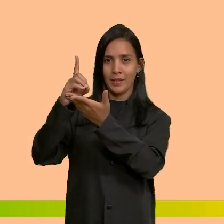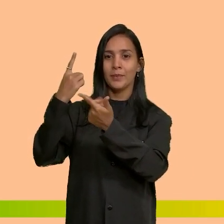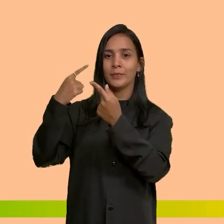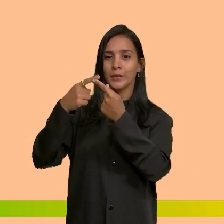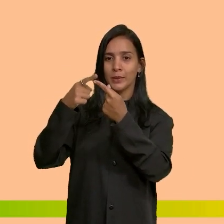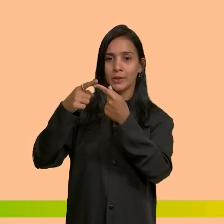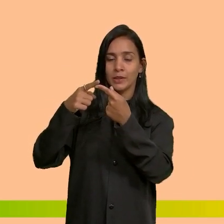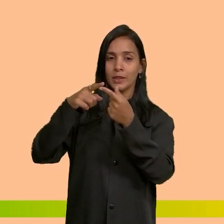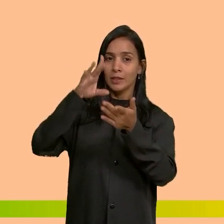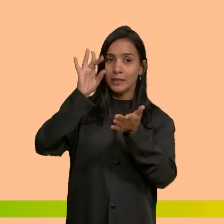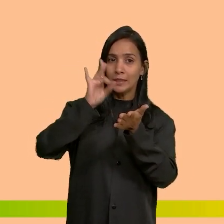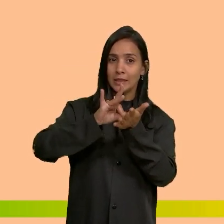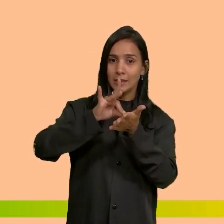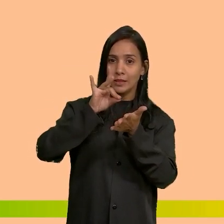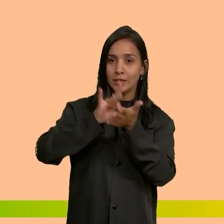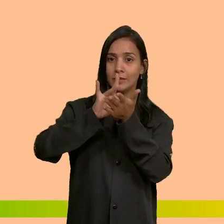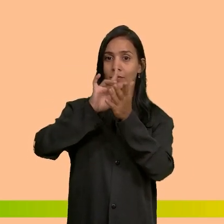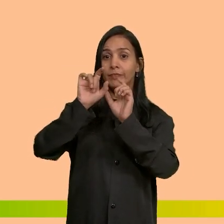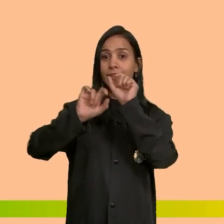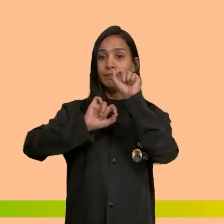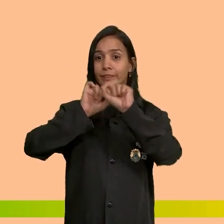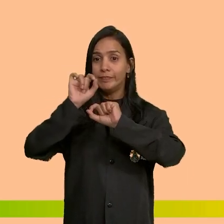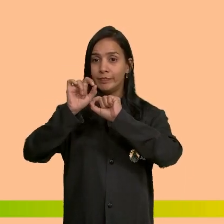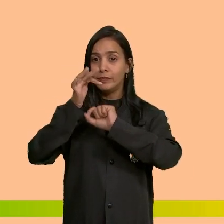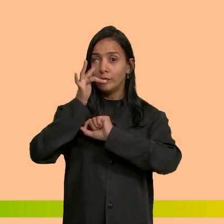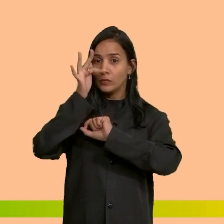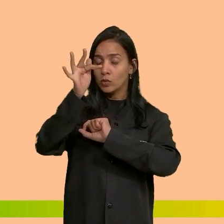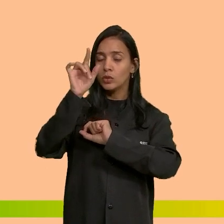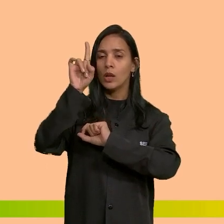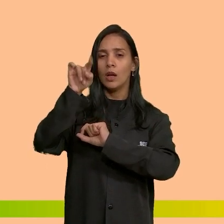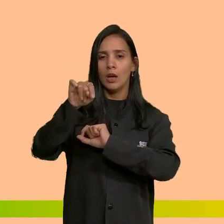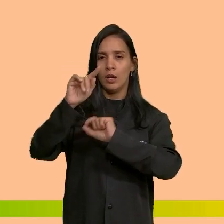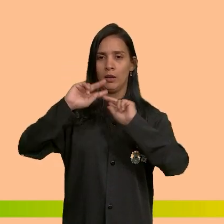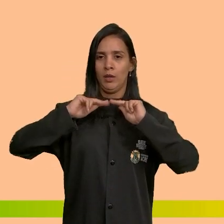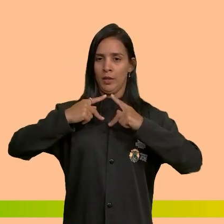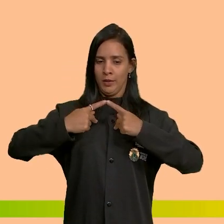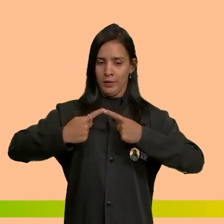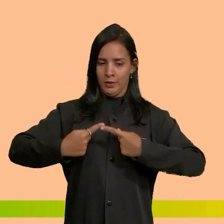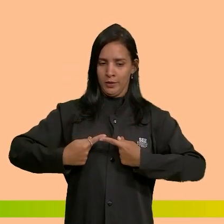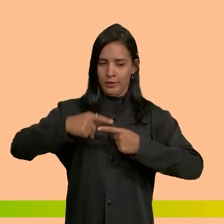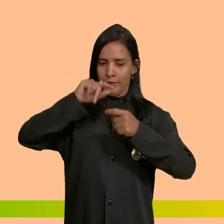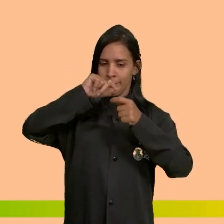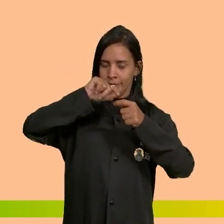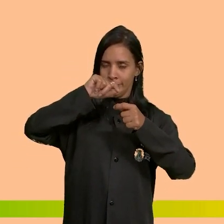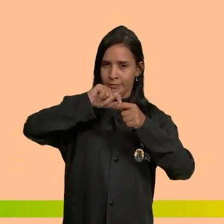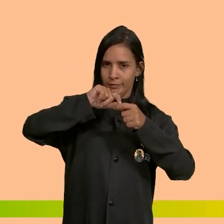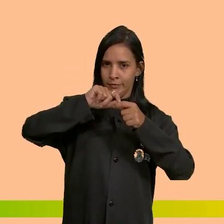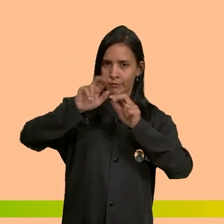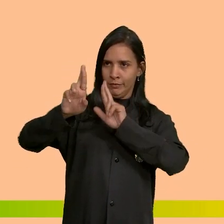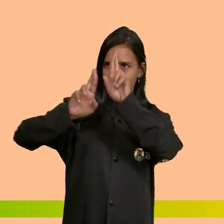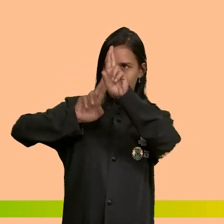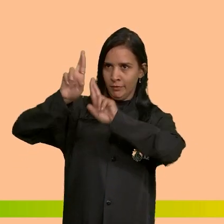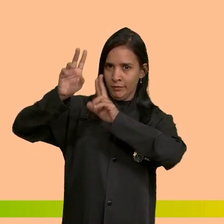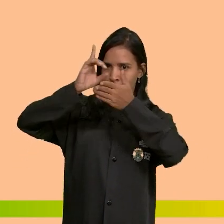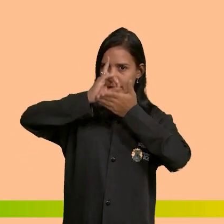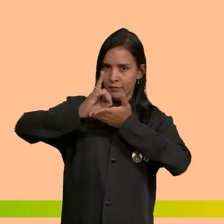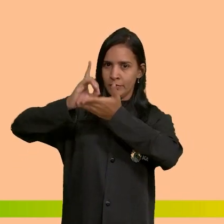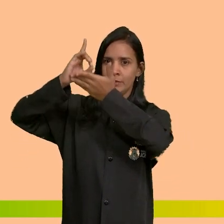vai ser as ações do humano, do ser humano em relação aos deuses.